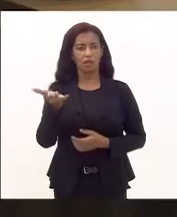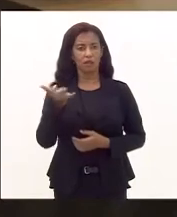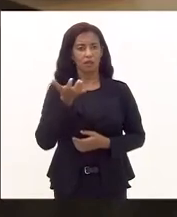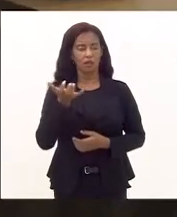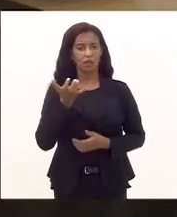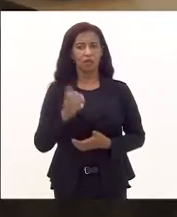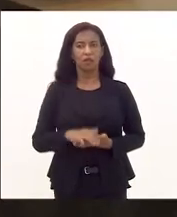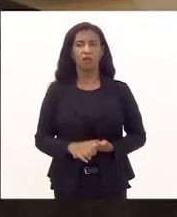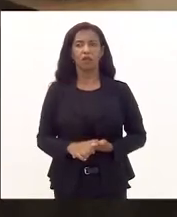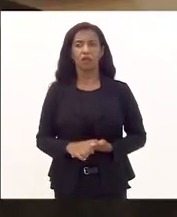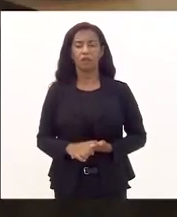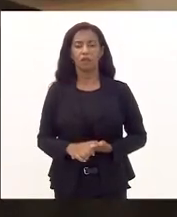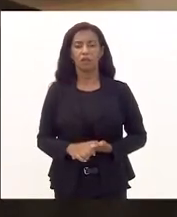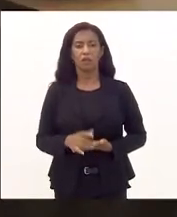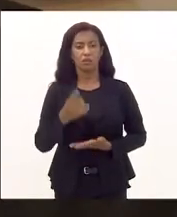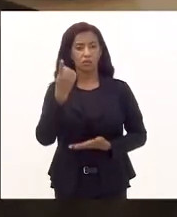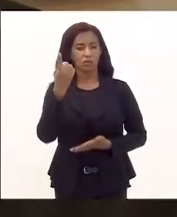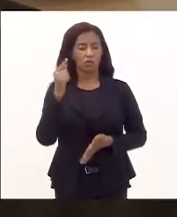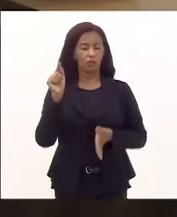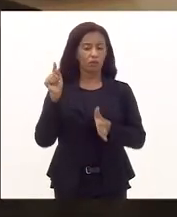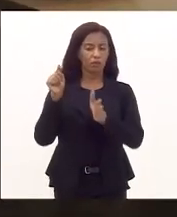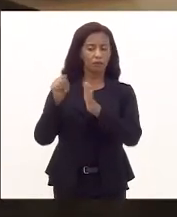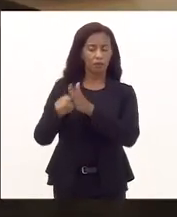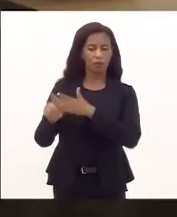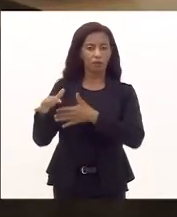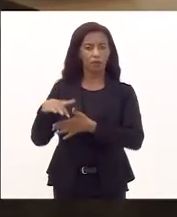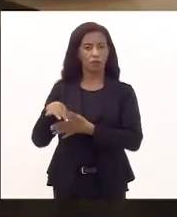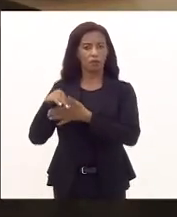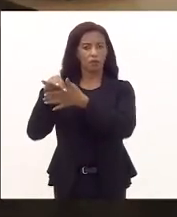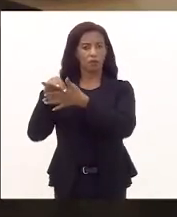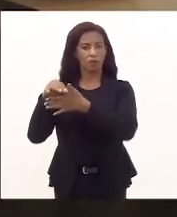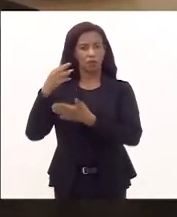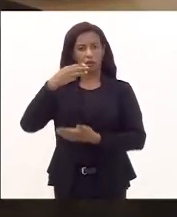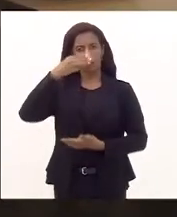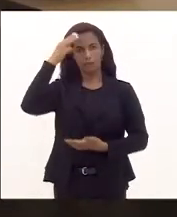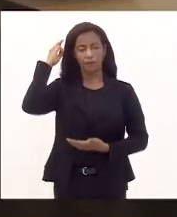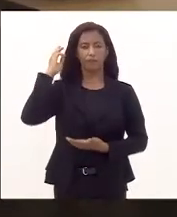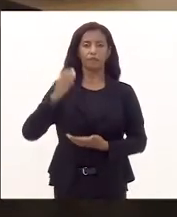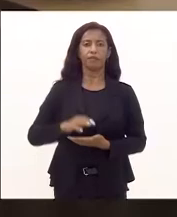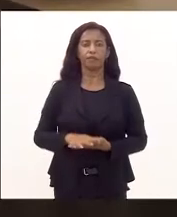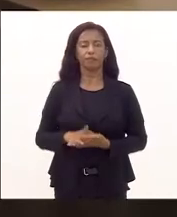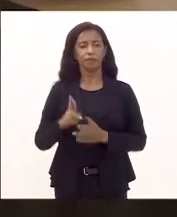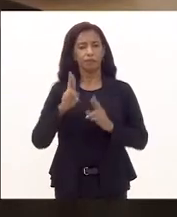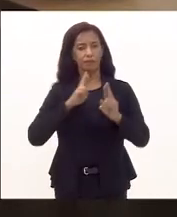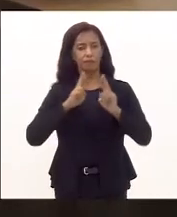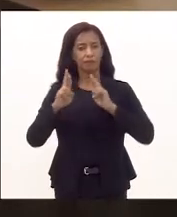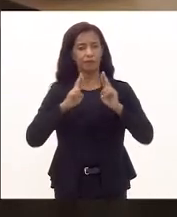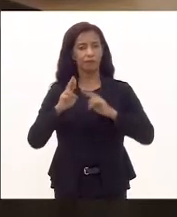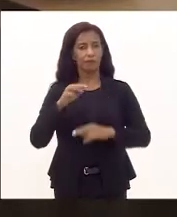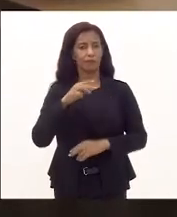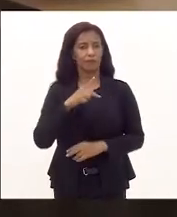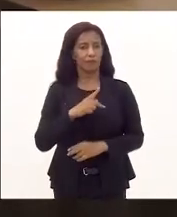solicitar uma pergunta ao nosso líder, Márcio. Em relação à PM,